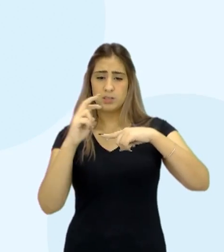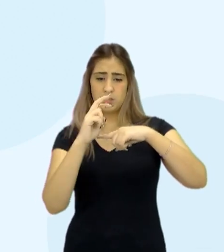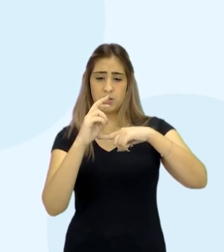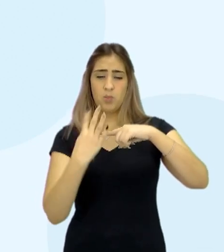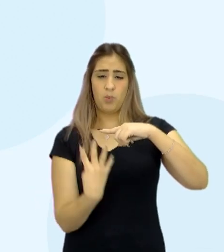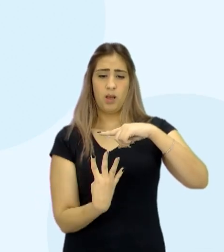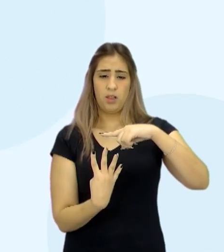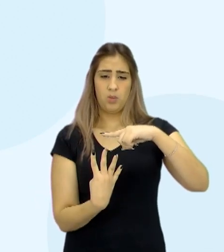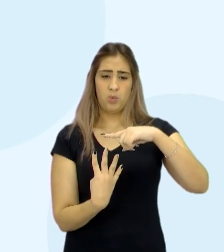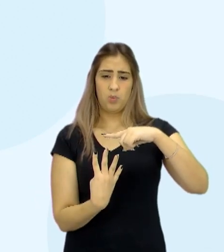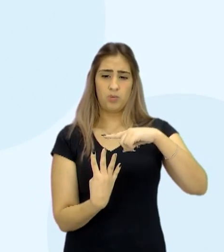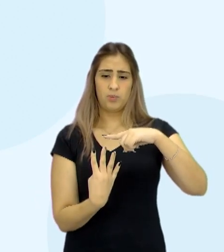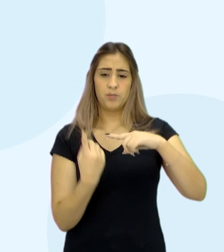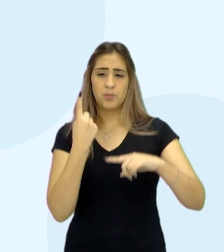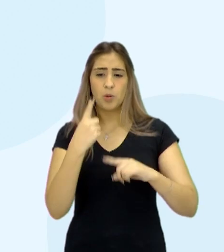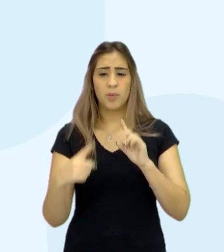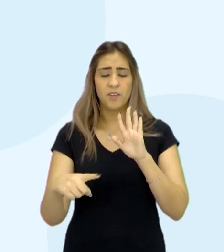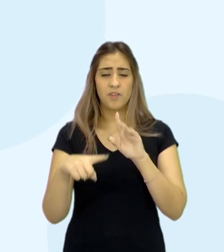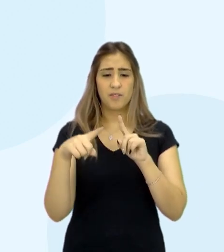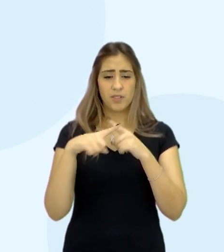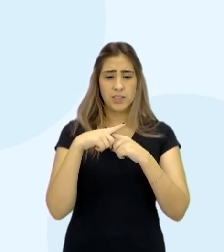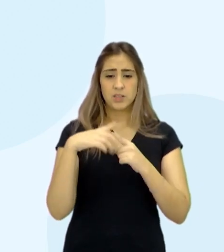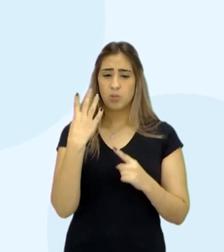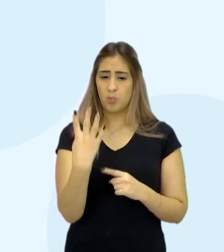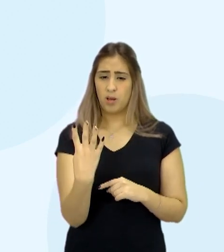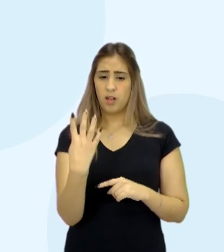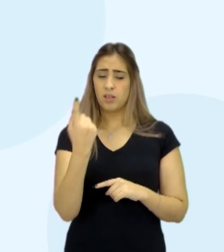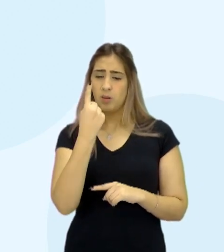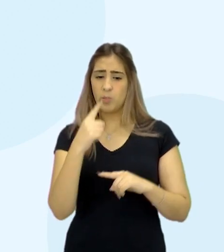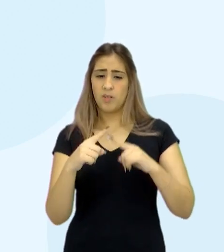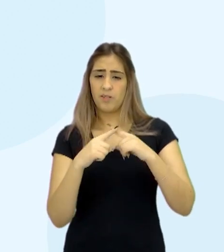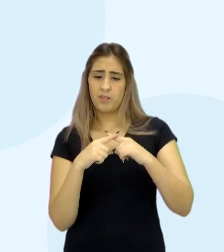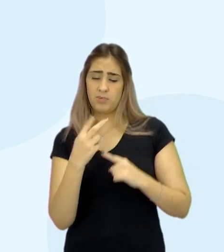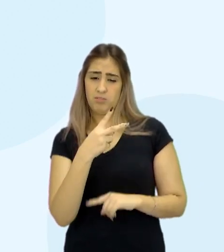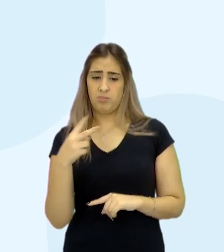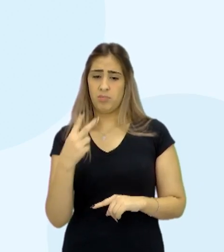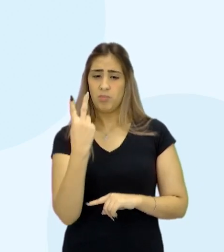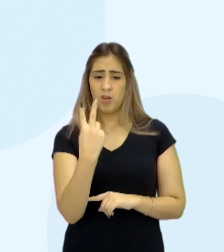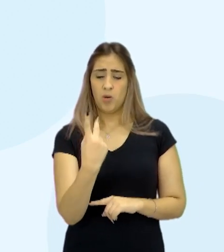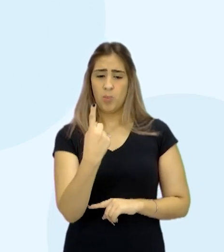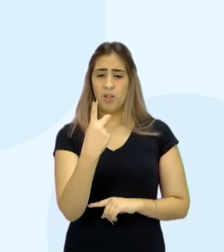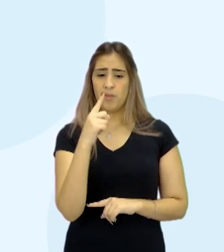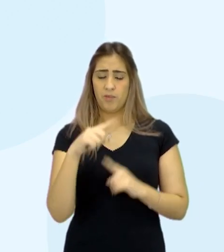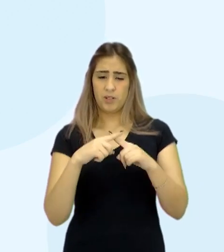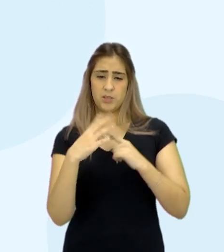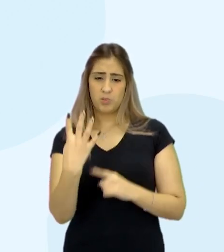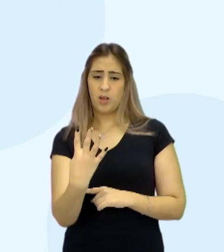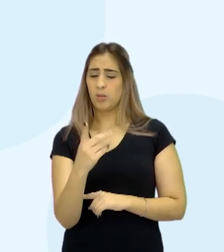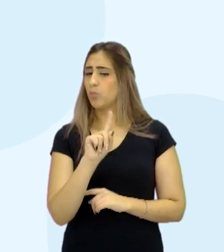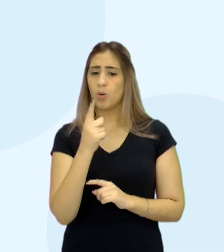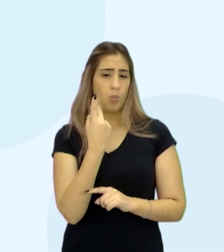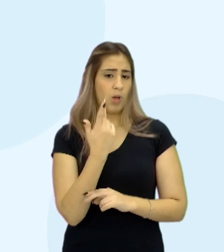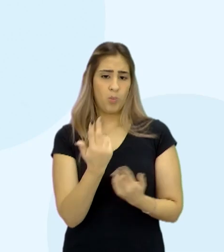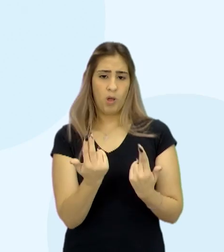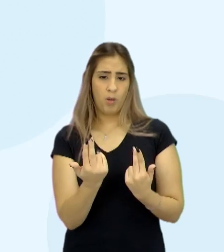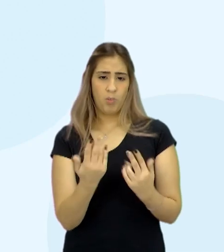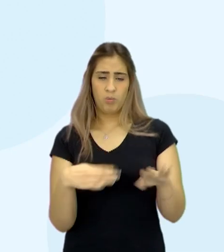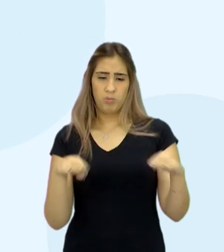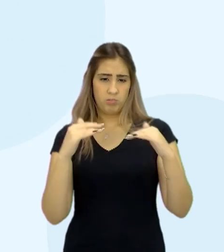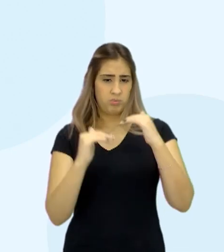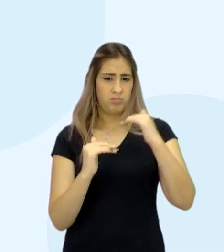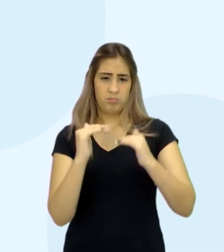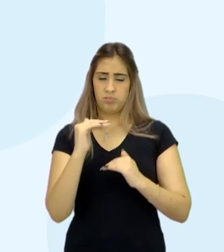multiplicar em cruz aqui, ó, 1 vezes 4 e 3 vezes 5 não dá igual. Então, elas não são proporcionais.